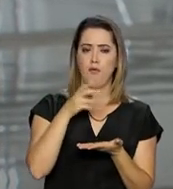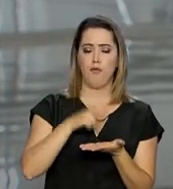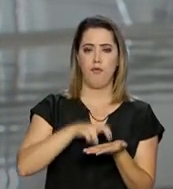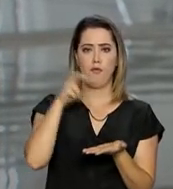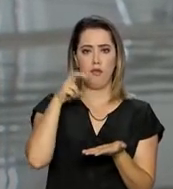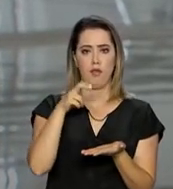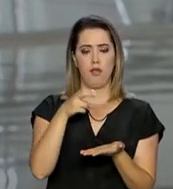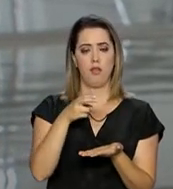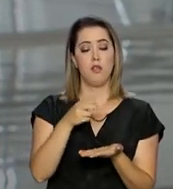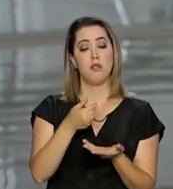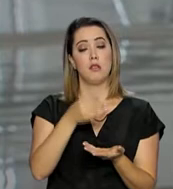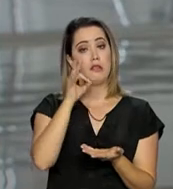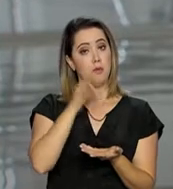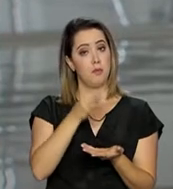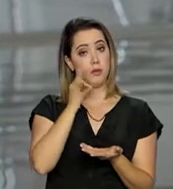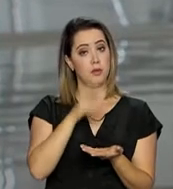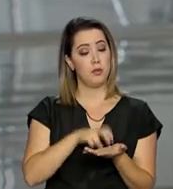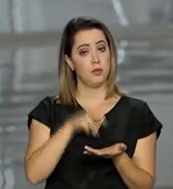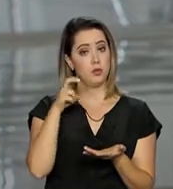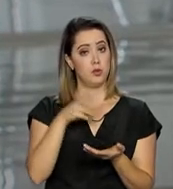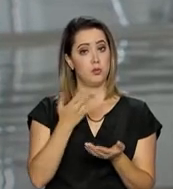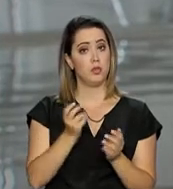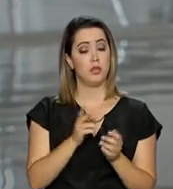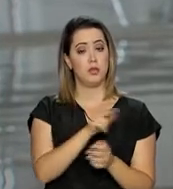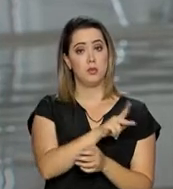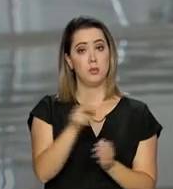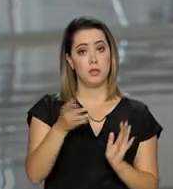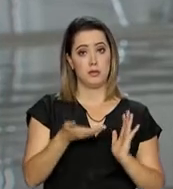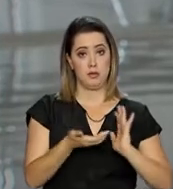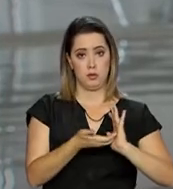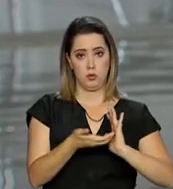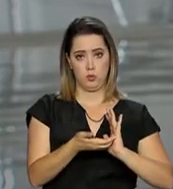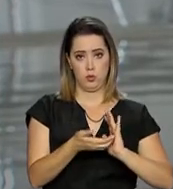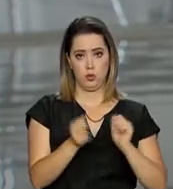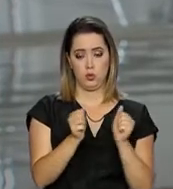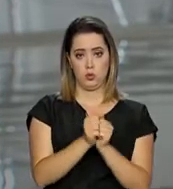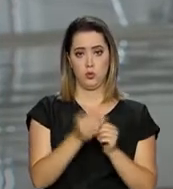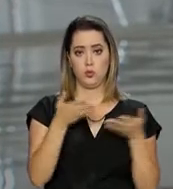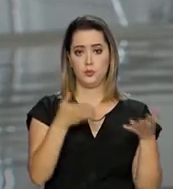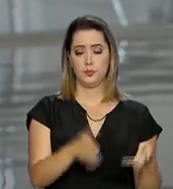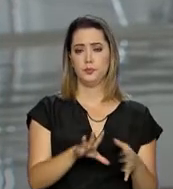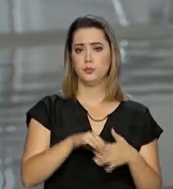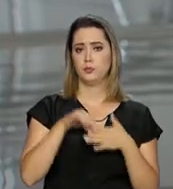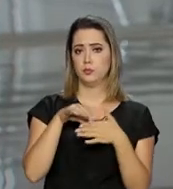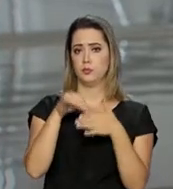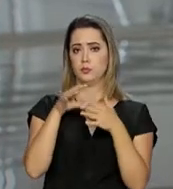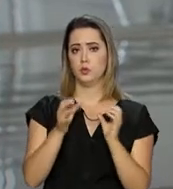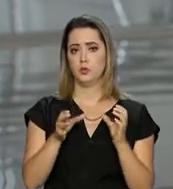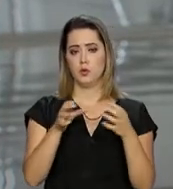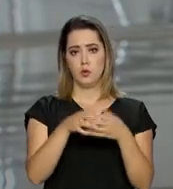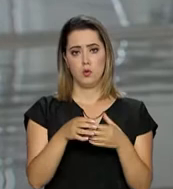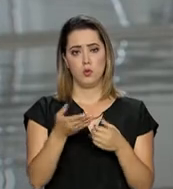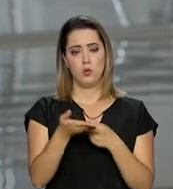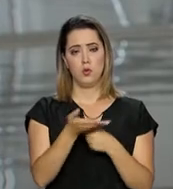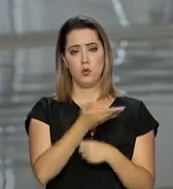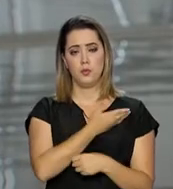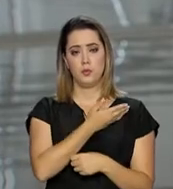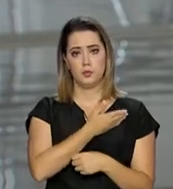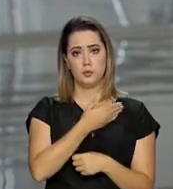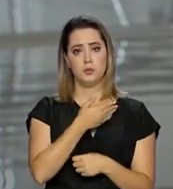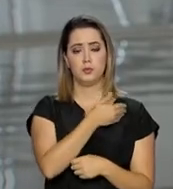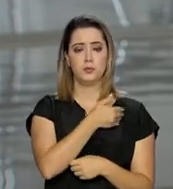da câmara dos deputados rodrigo maia onde também participaram líderes de partidos da base aliada do